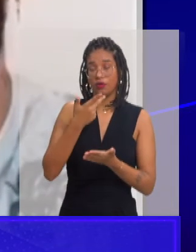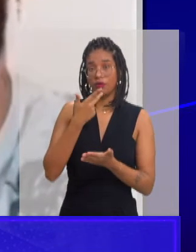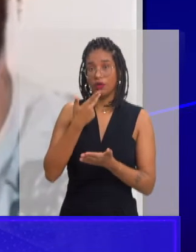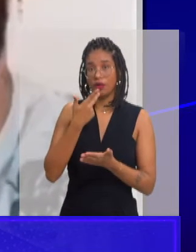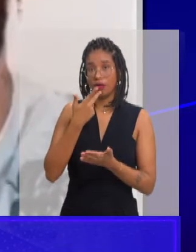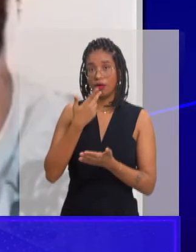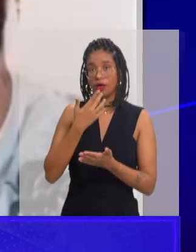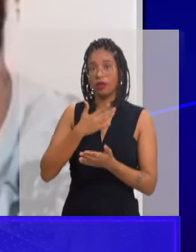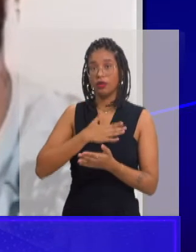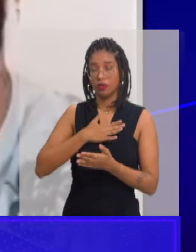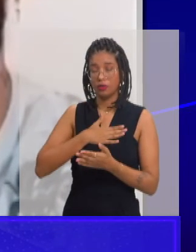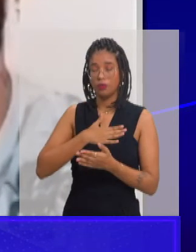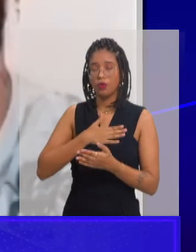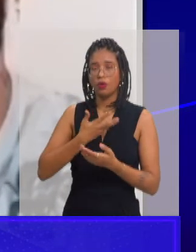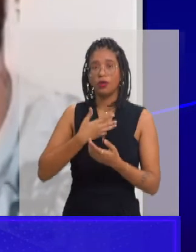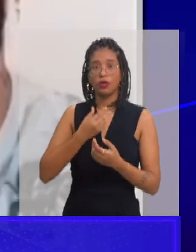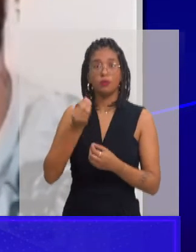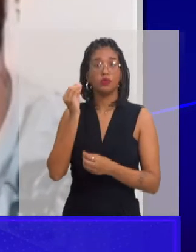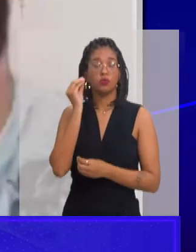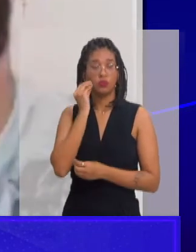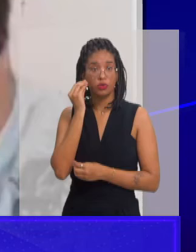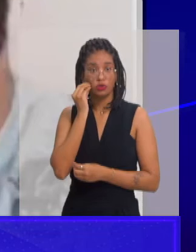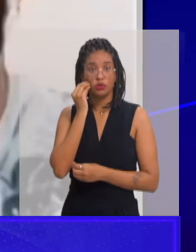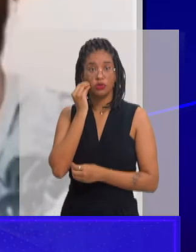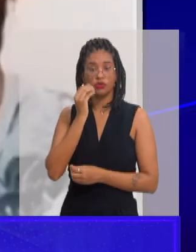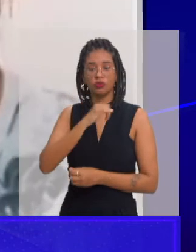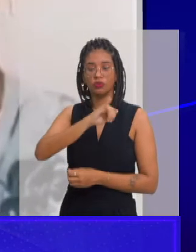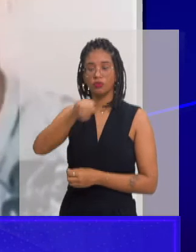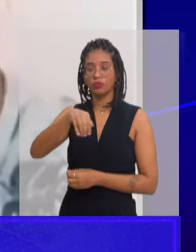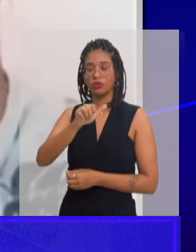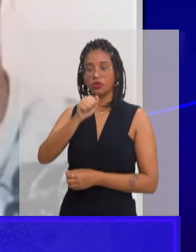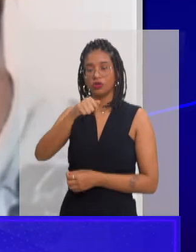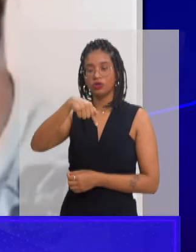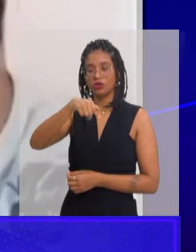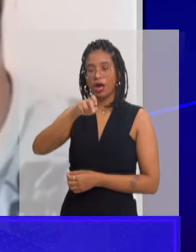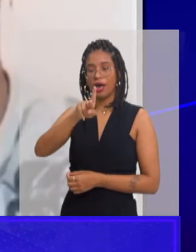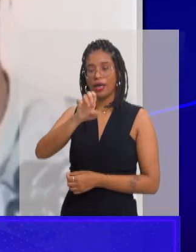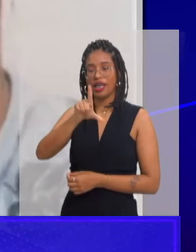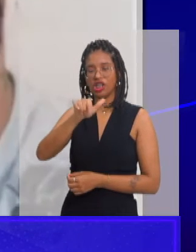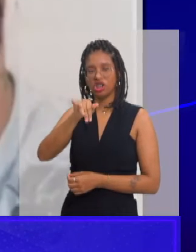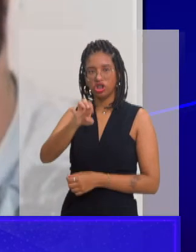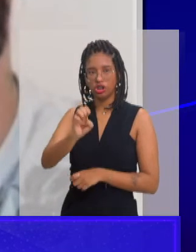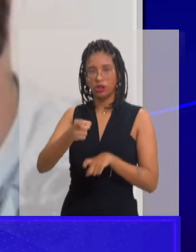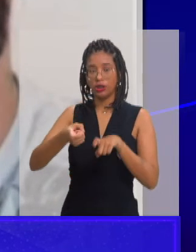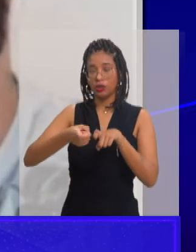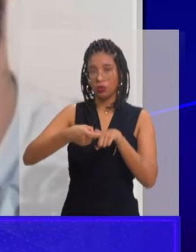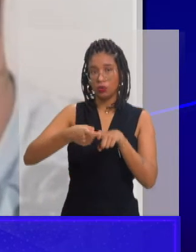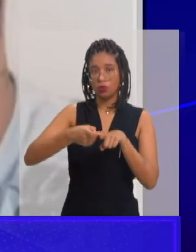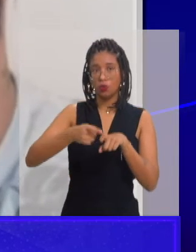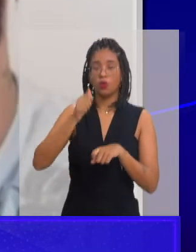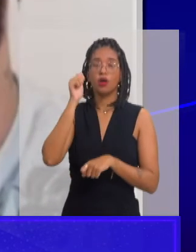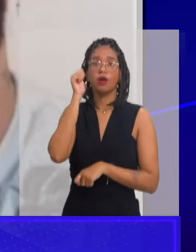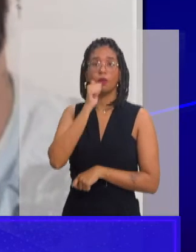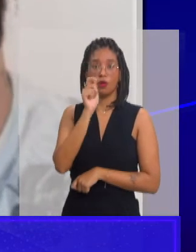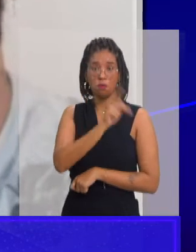que você defende na sua tese? Antes de começar a falar dela, da minha dissertação, na Sim, verdade, foi não. eu queria mandar